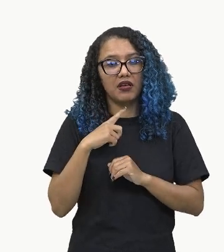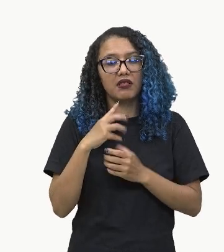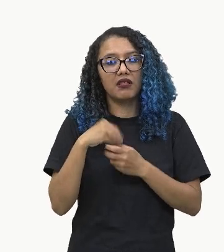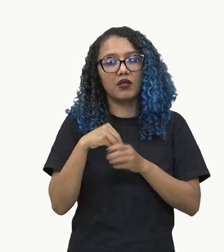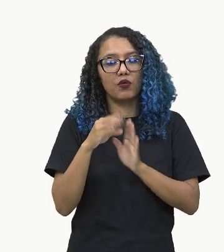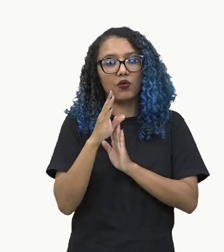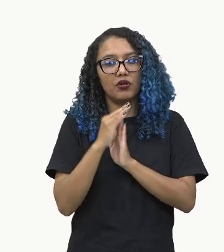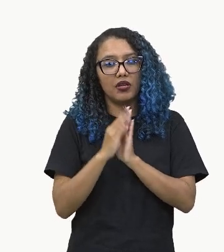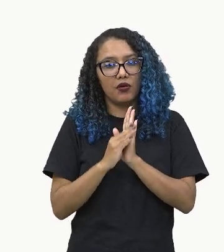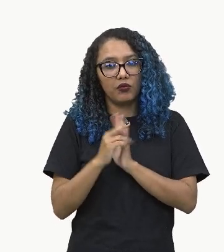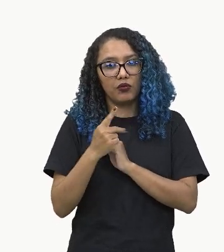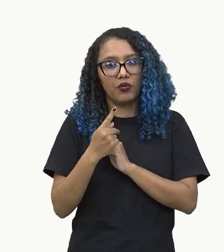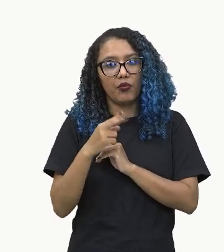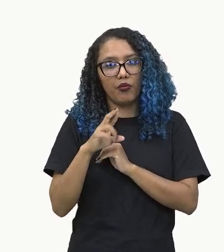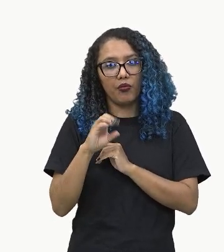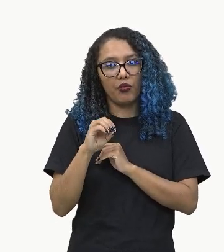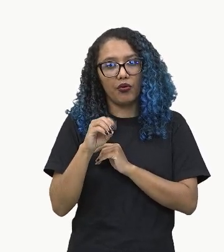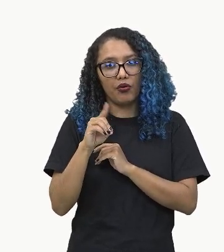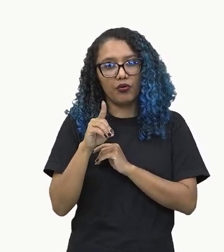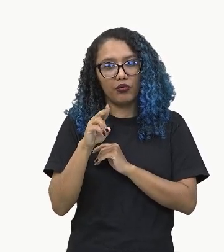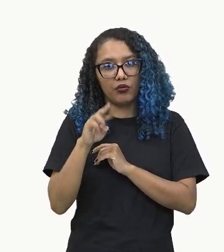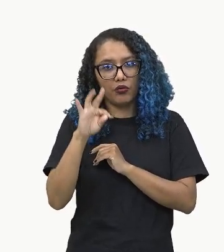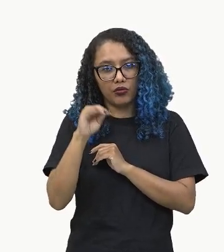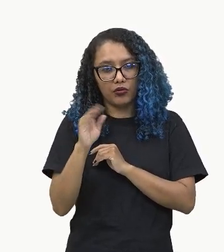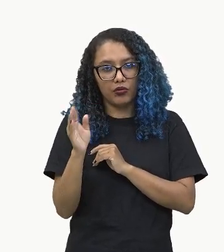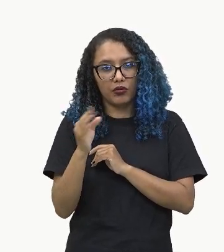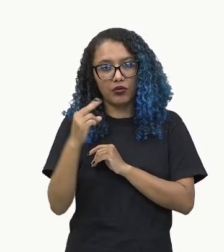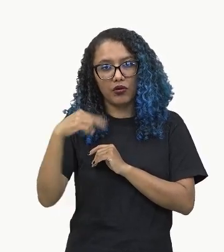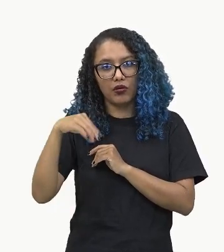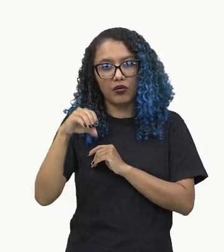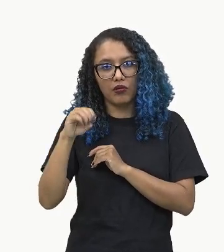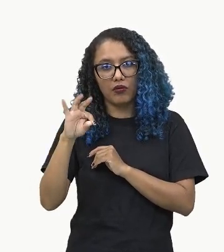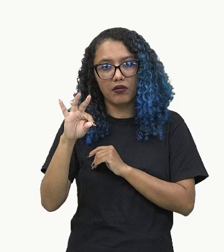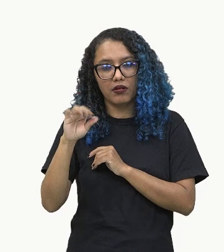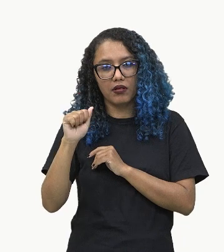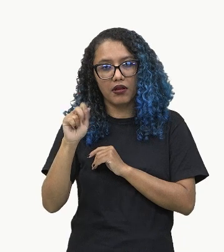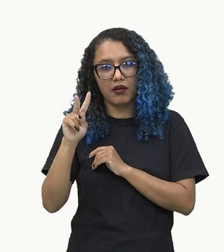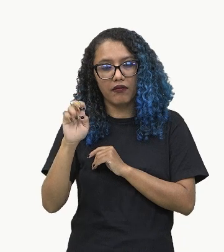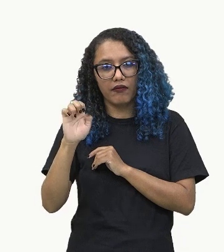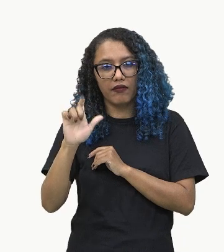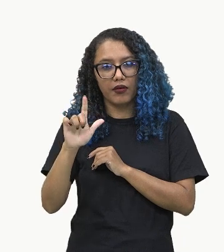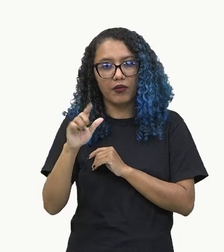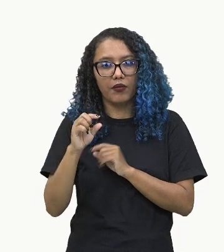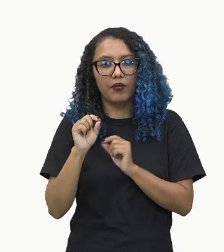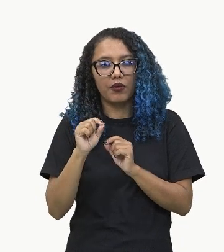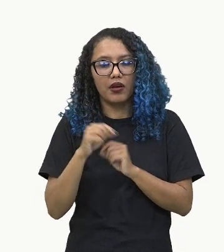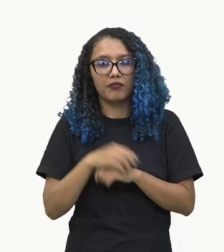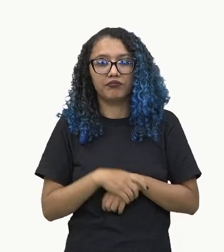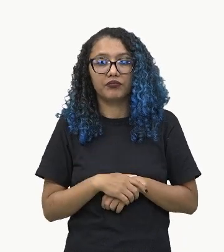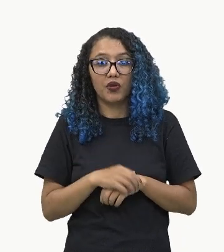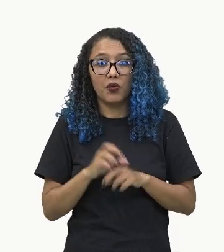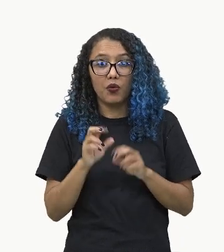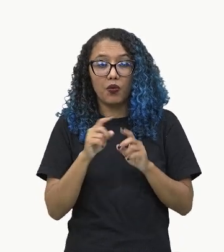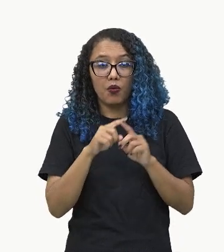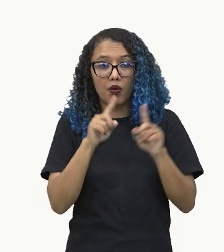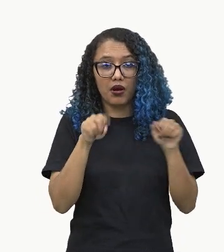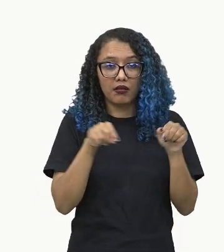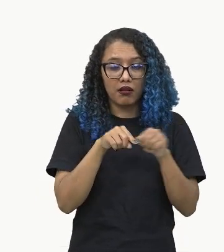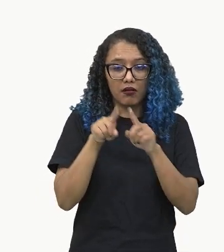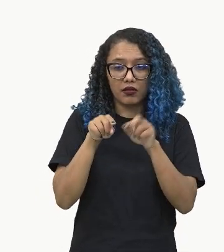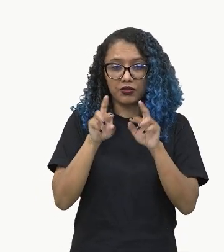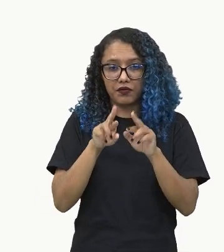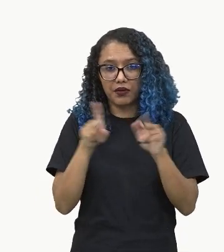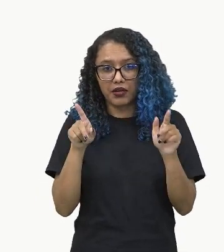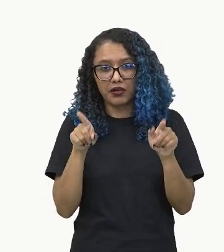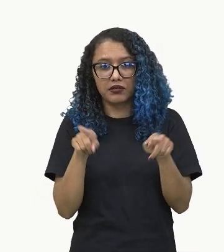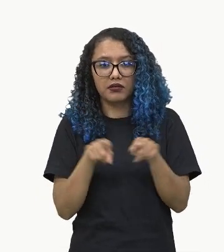produtos notáveis a gente vai estudar, ó, a diferença do quadrado, né? A diferença de dois quadrados, o